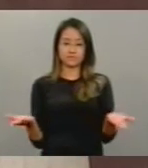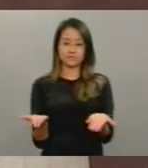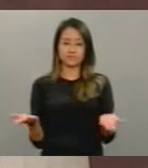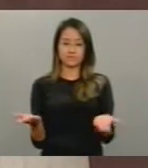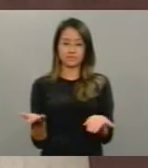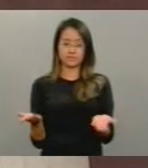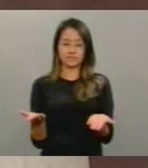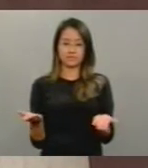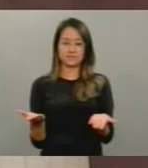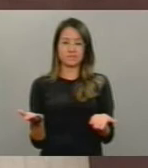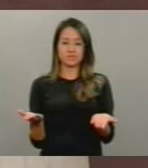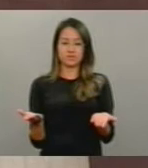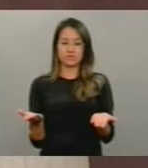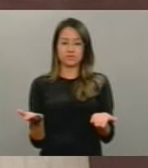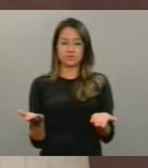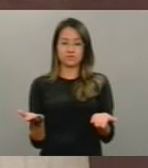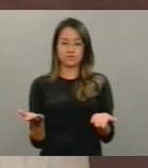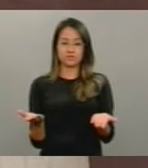enorme